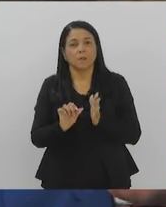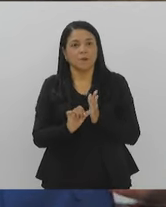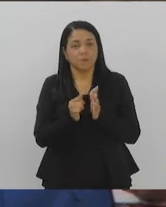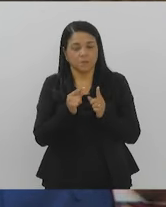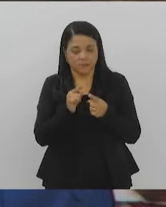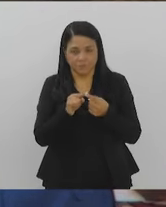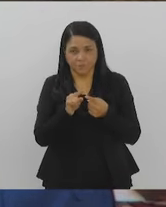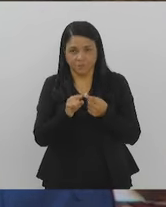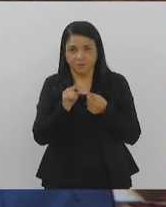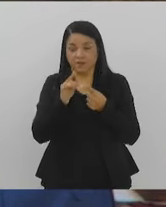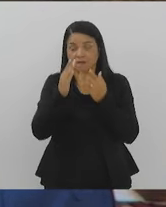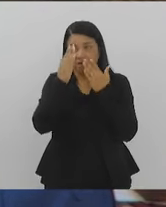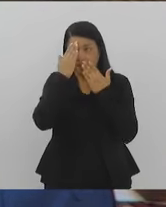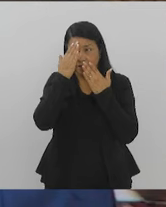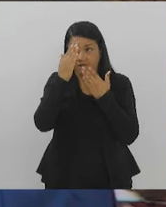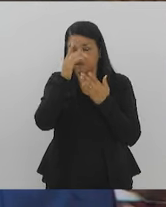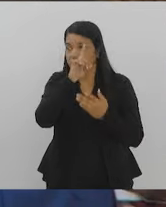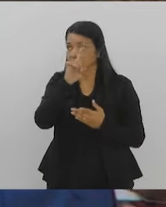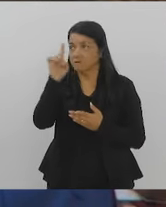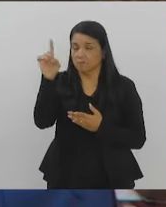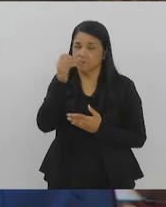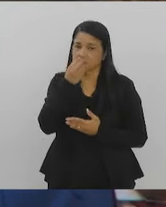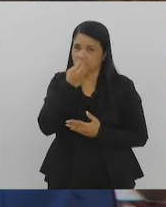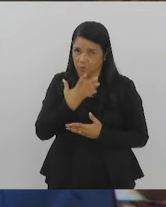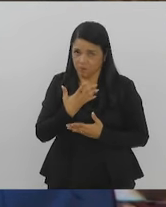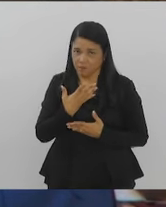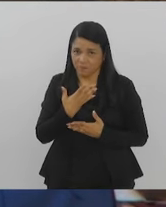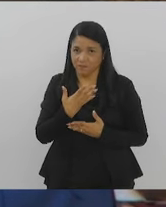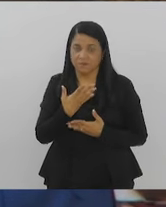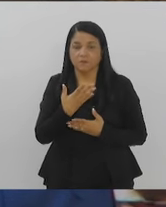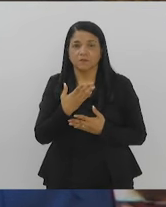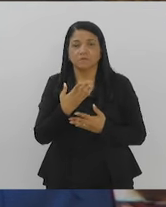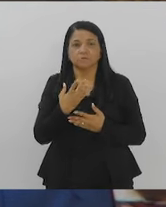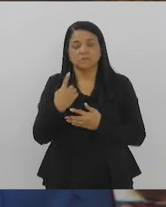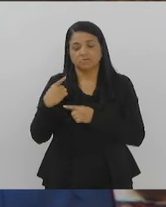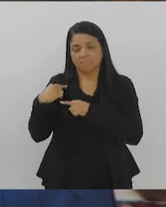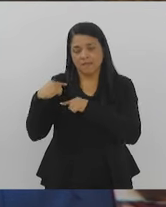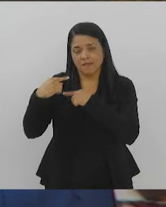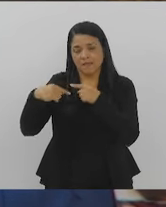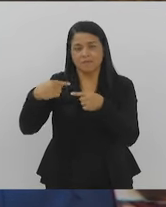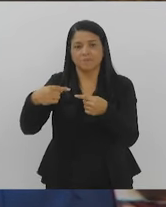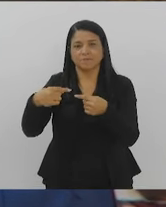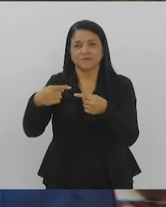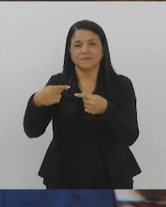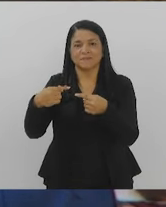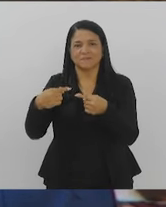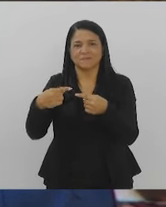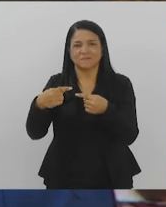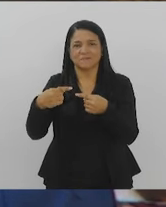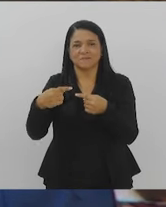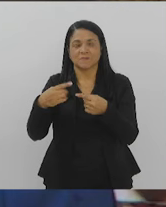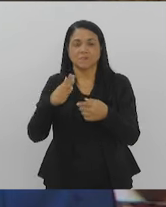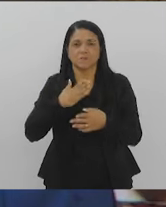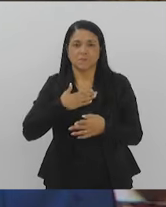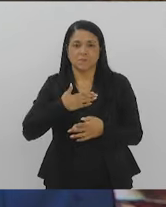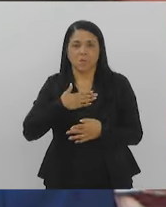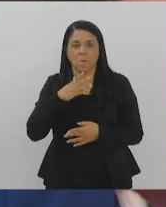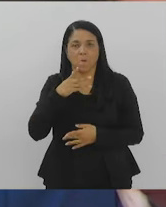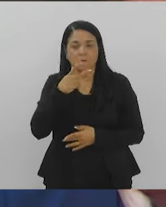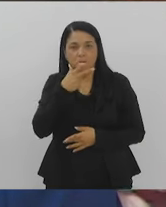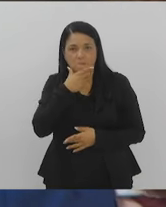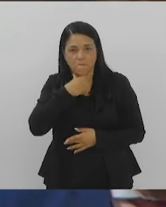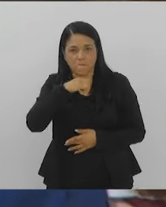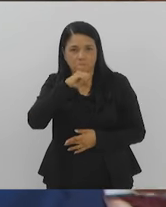ao bondoso Deus pelo legado deixado pelo nosso pai, pastor Otone